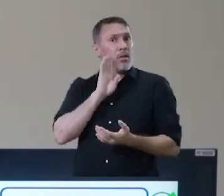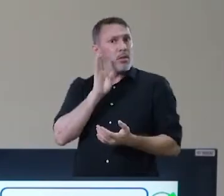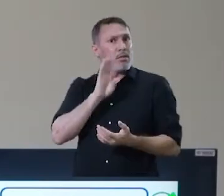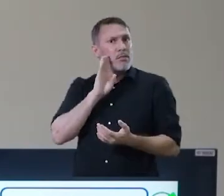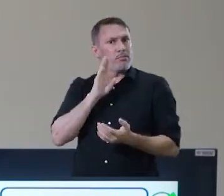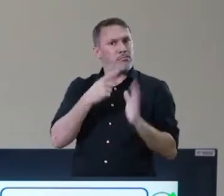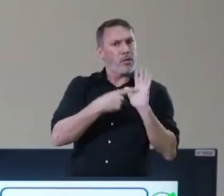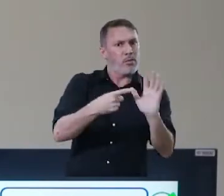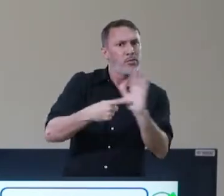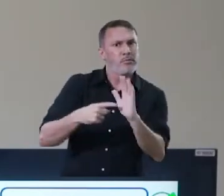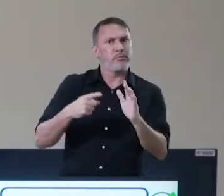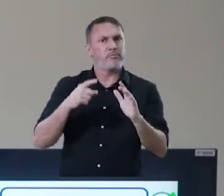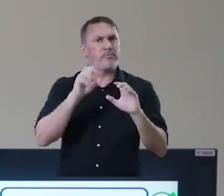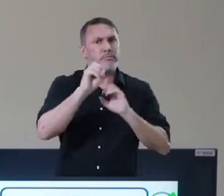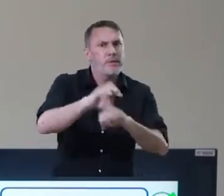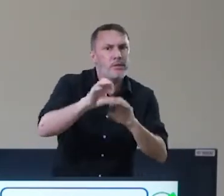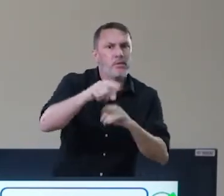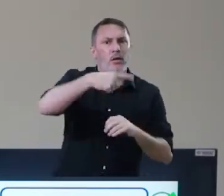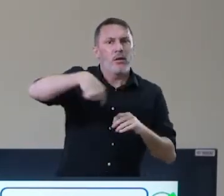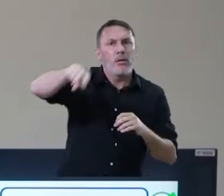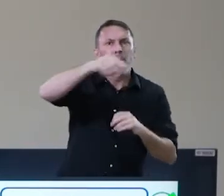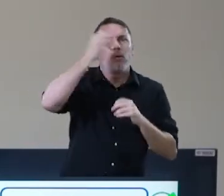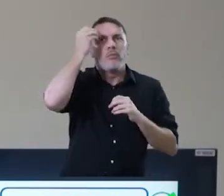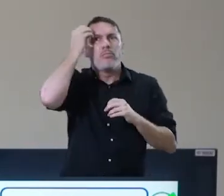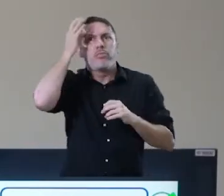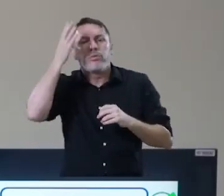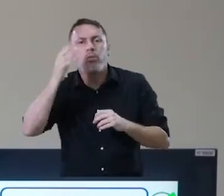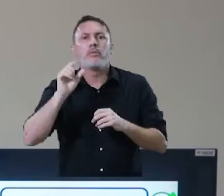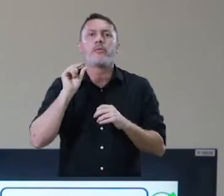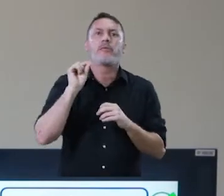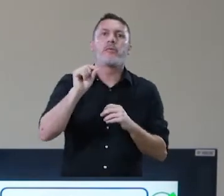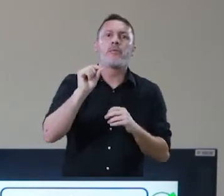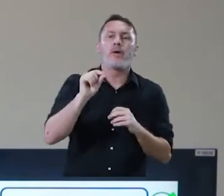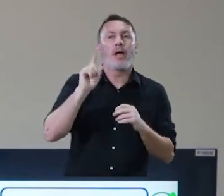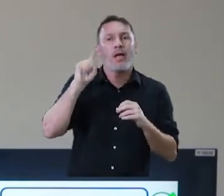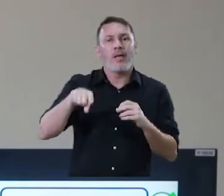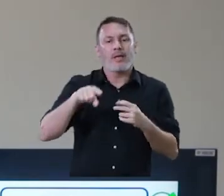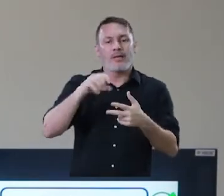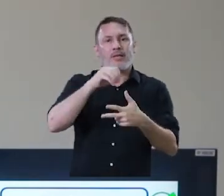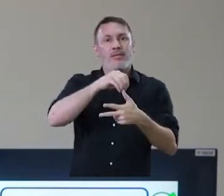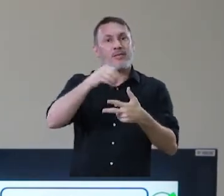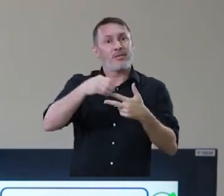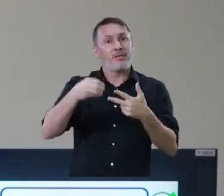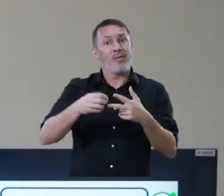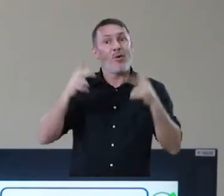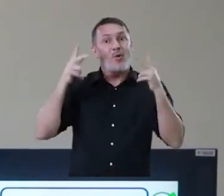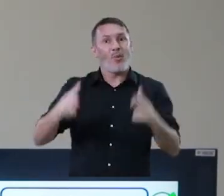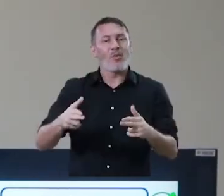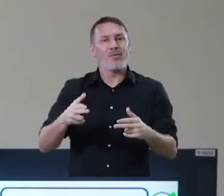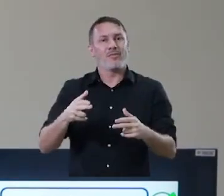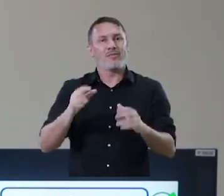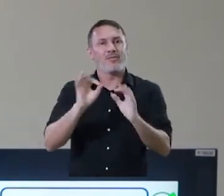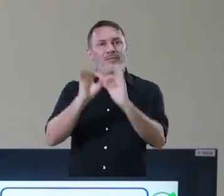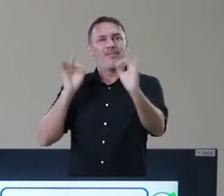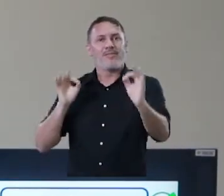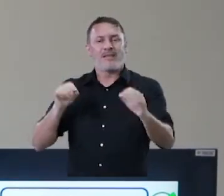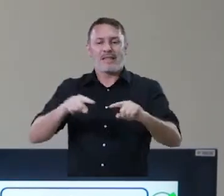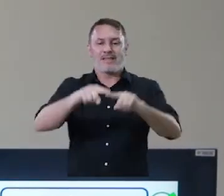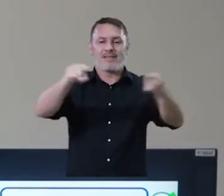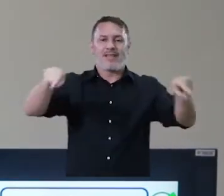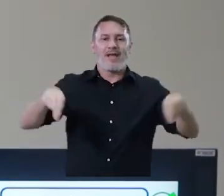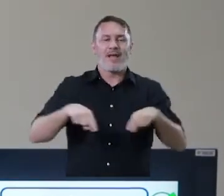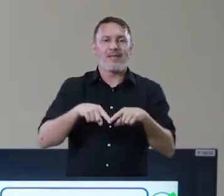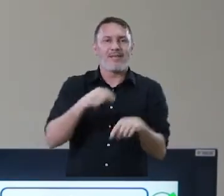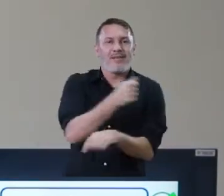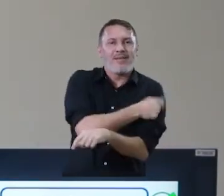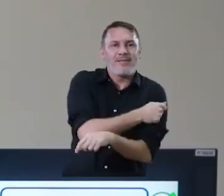bacana, fantástica, que nós estamos buscando tudo aquilo que eu trabalhava no pré-ENEM digital mesmo, em cursinho, em sala